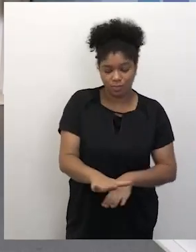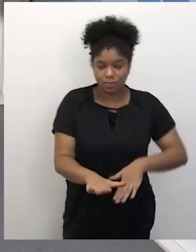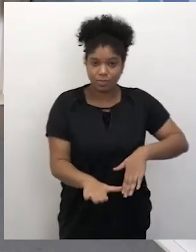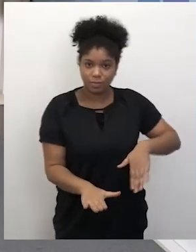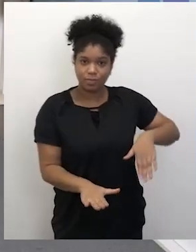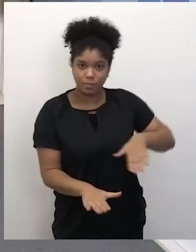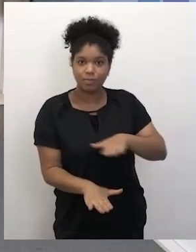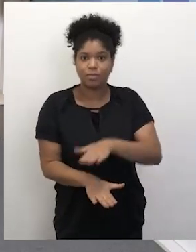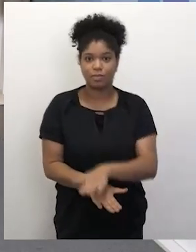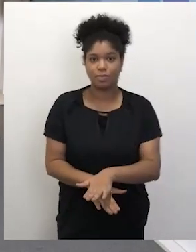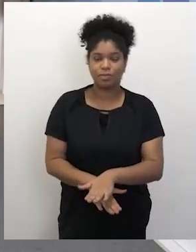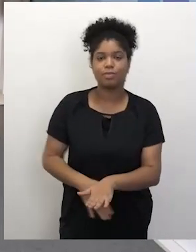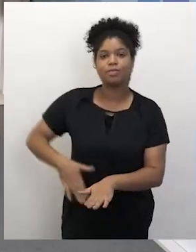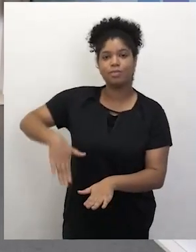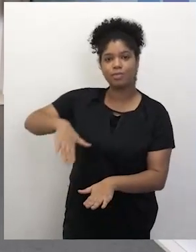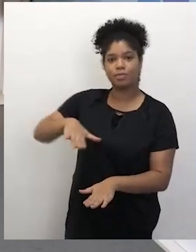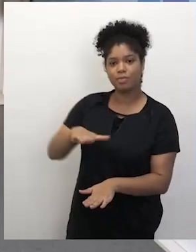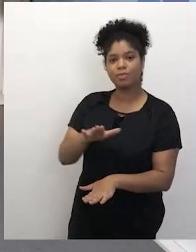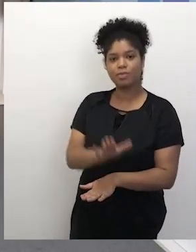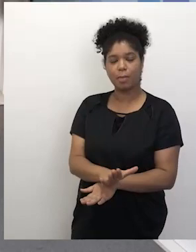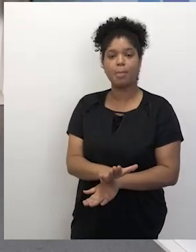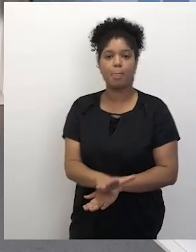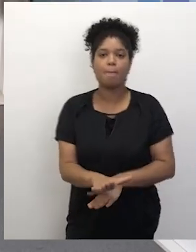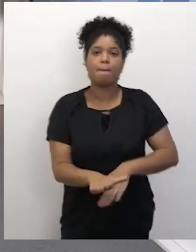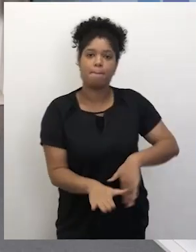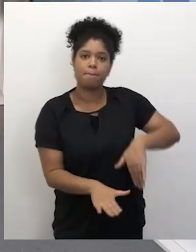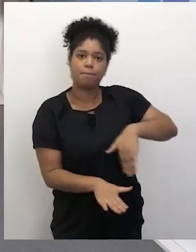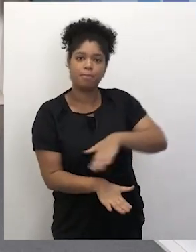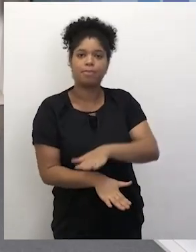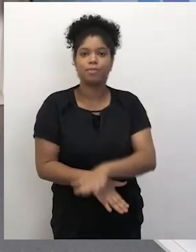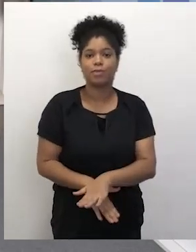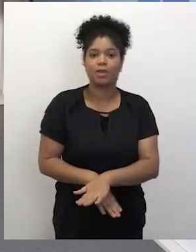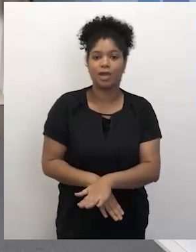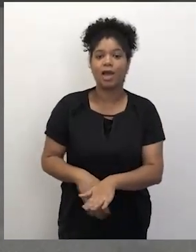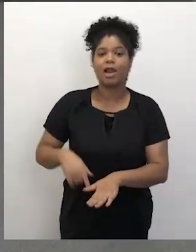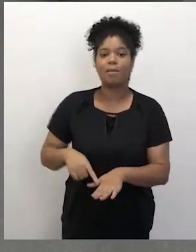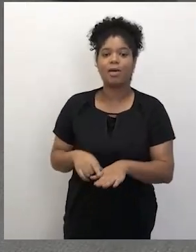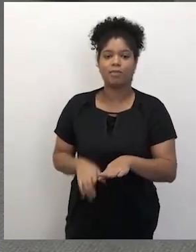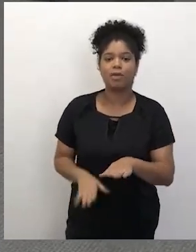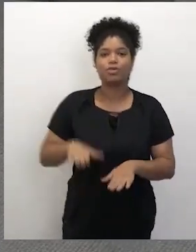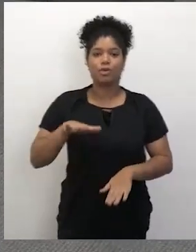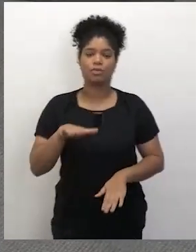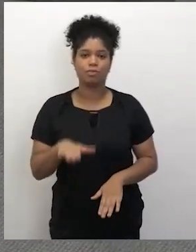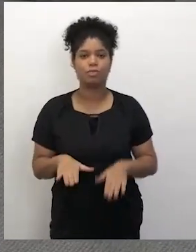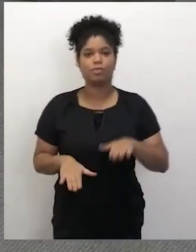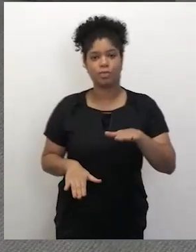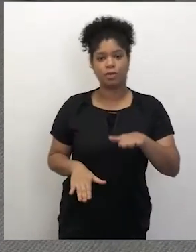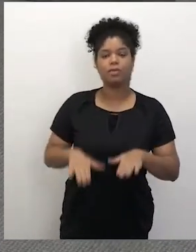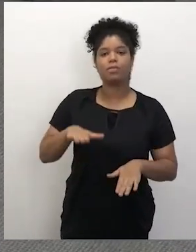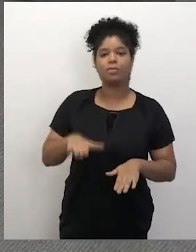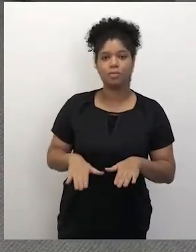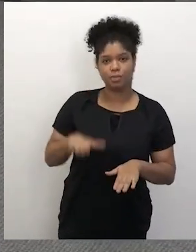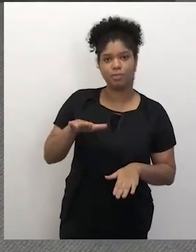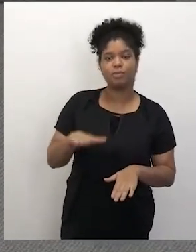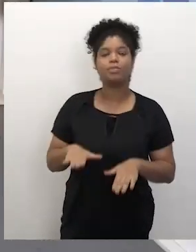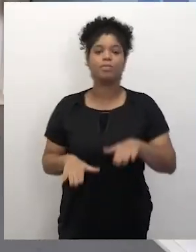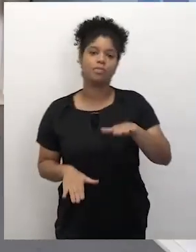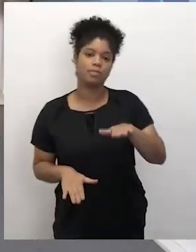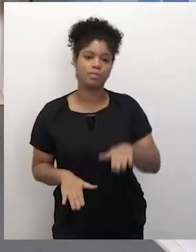dois, três, quatro, seis. Joelho, dois. Um, puxa.